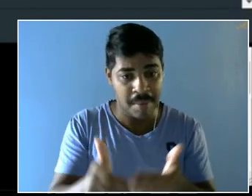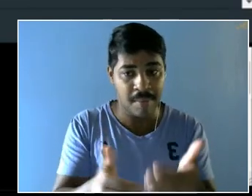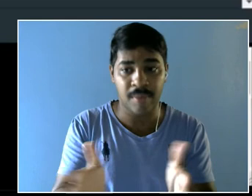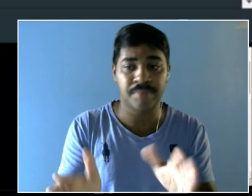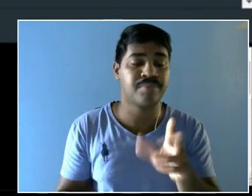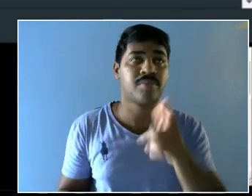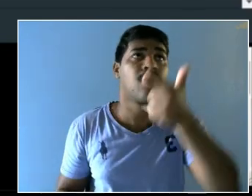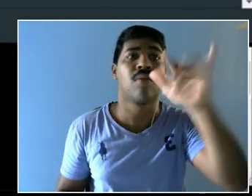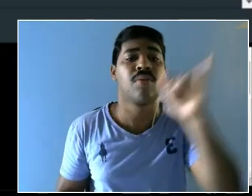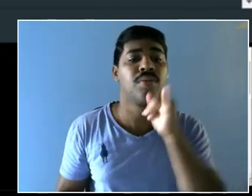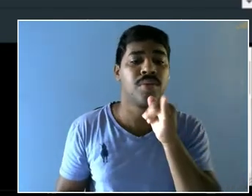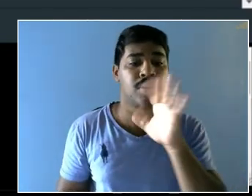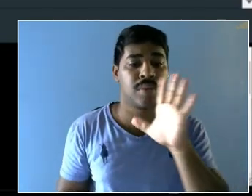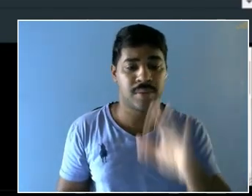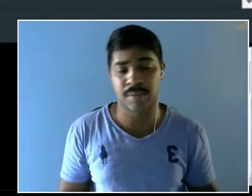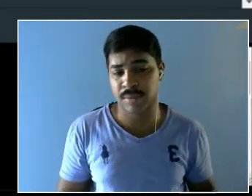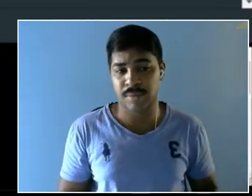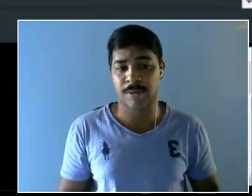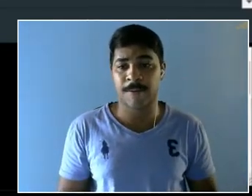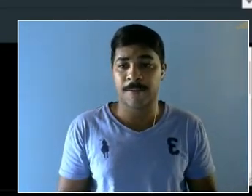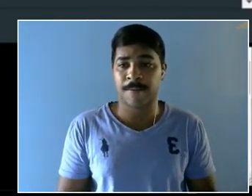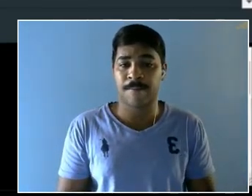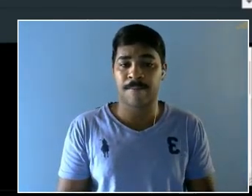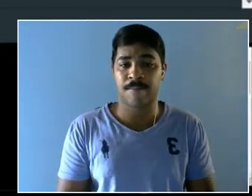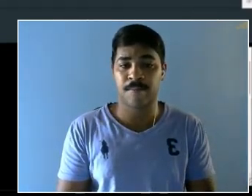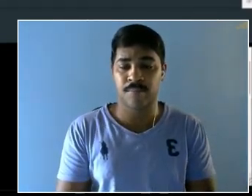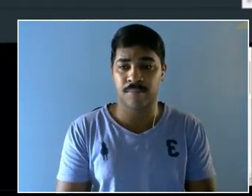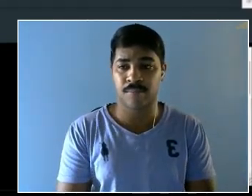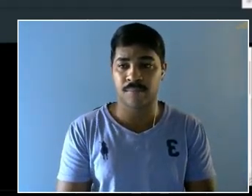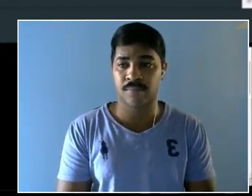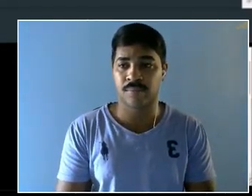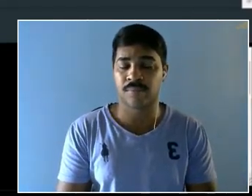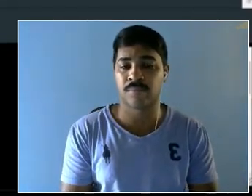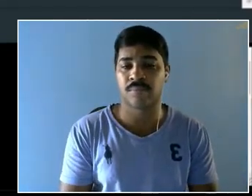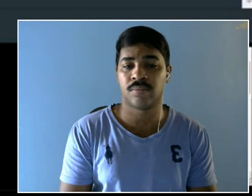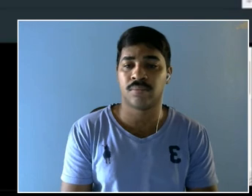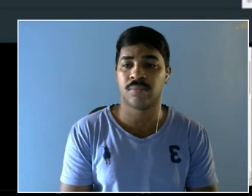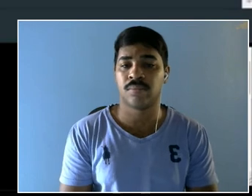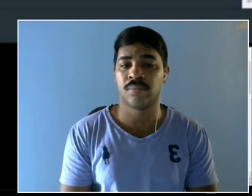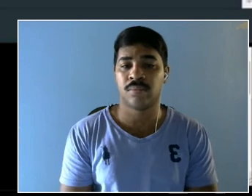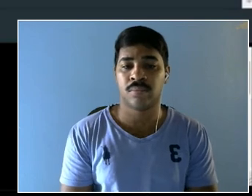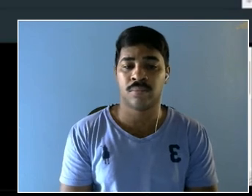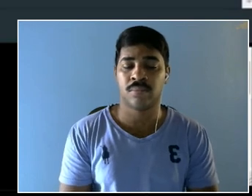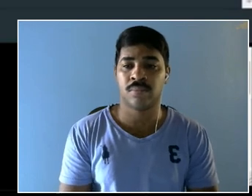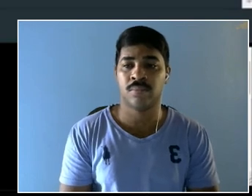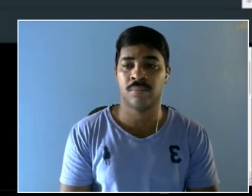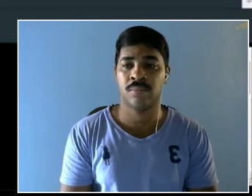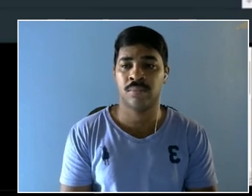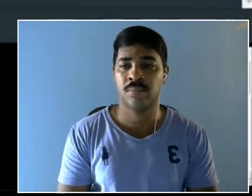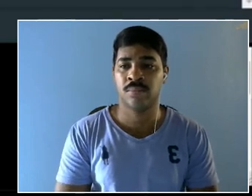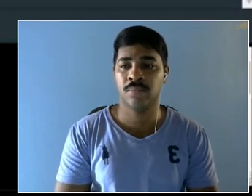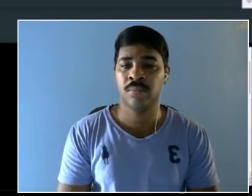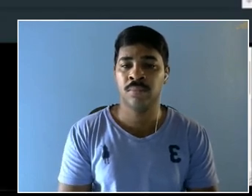exemplo. Então, vamos lá. Eu vou fazer um outro exemplo. Vamos fazer alguns probleminhas